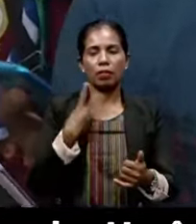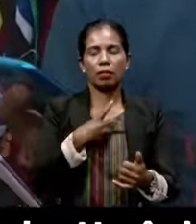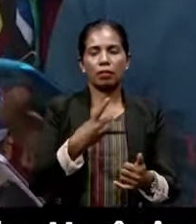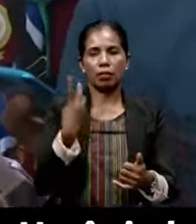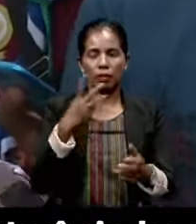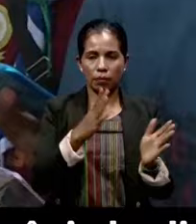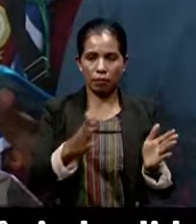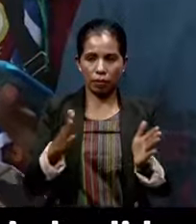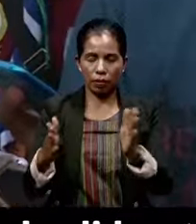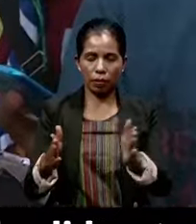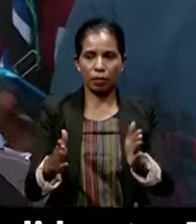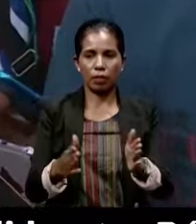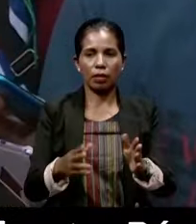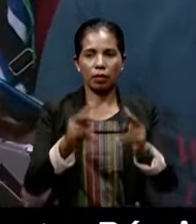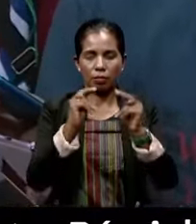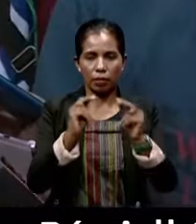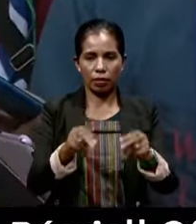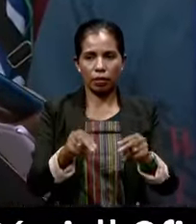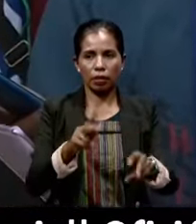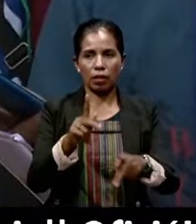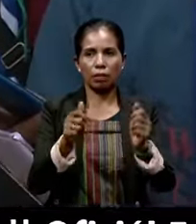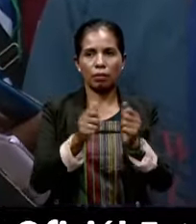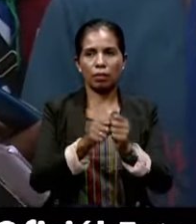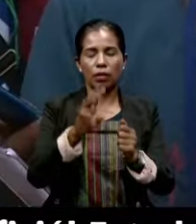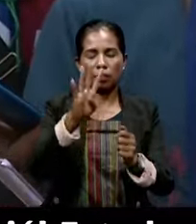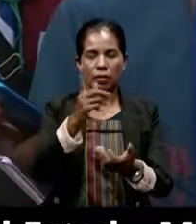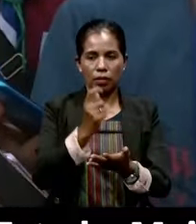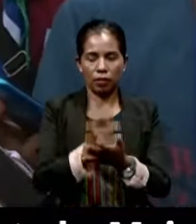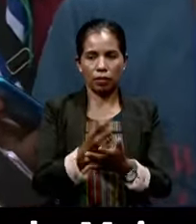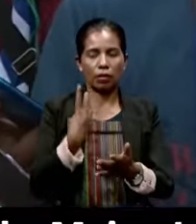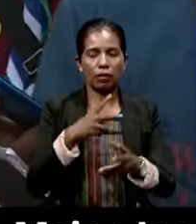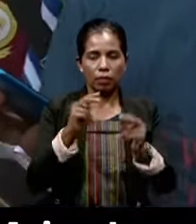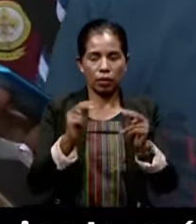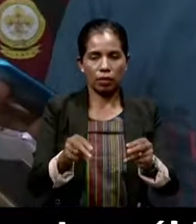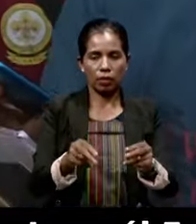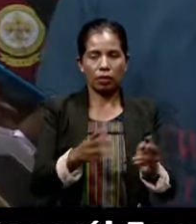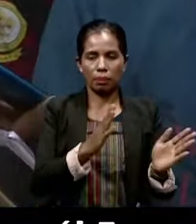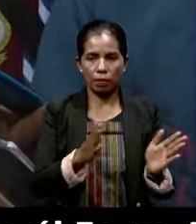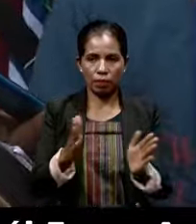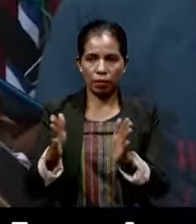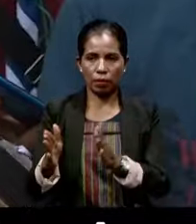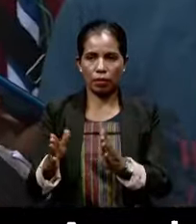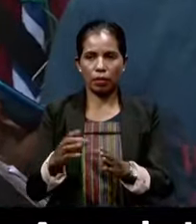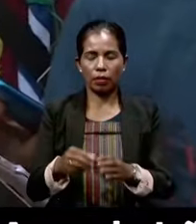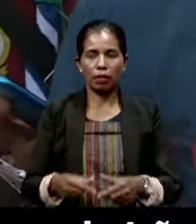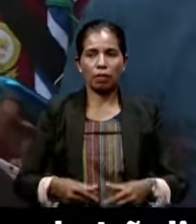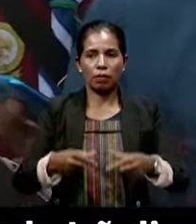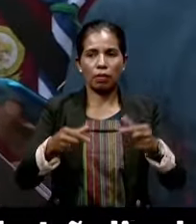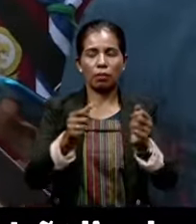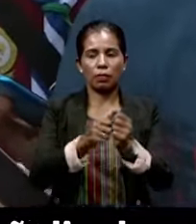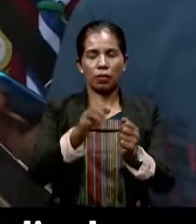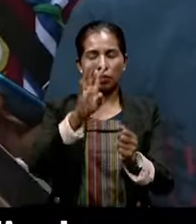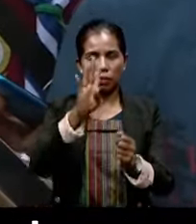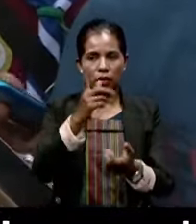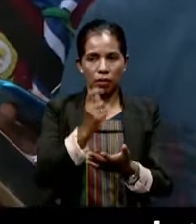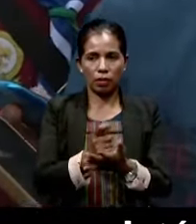tem que preparar que se precisa é uma rio hat a tua comunhão e estamos tem que preparar bem se bora unemos rio hat a tu não